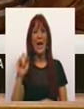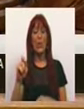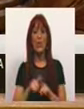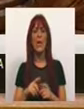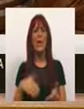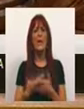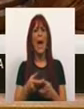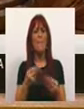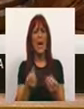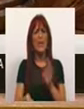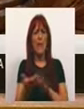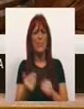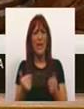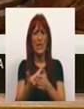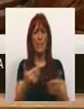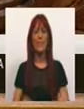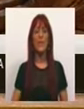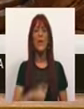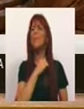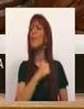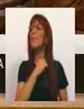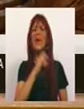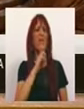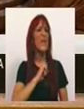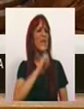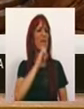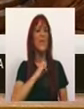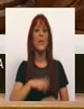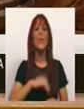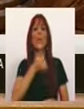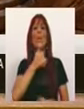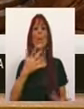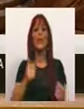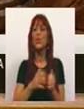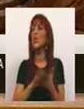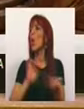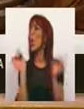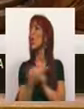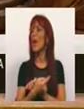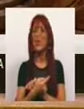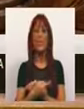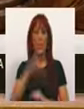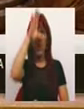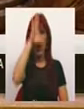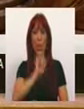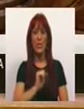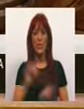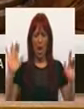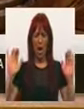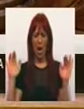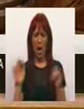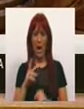de maio irlando esses avisos o que foi feito tudo o contrário o governo reduziu